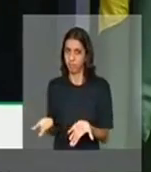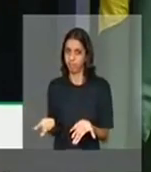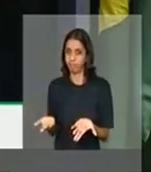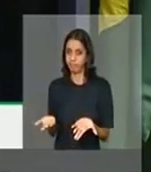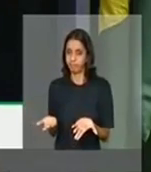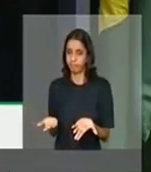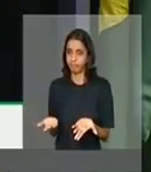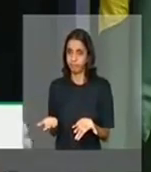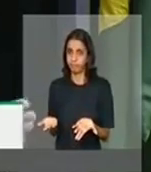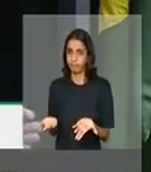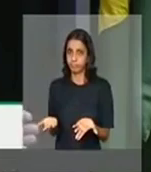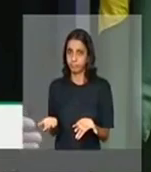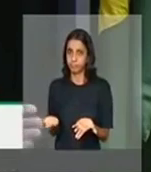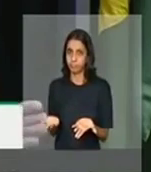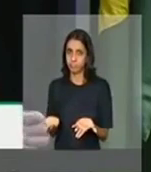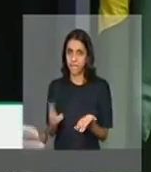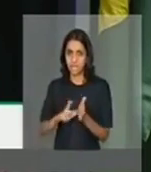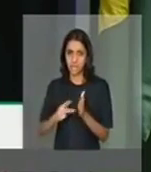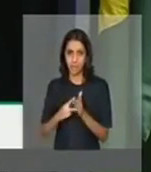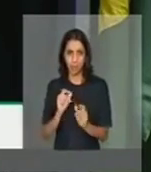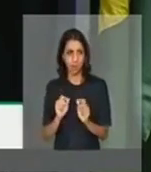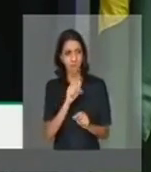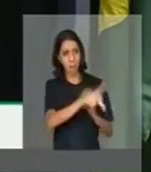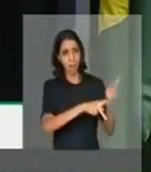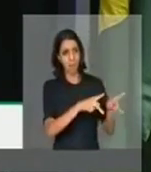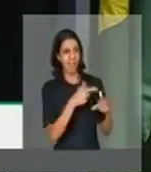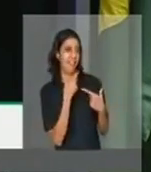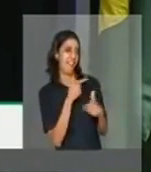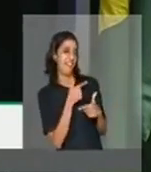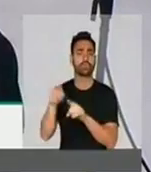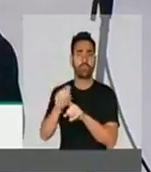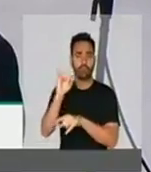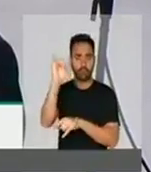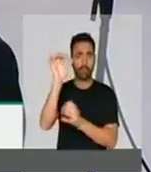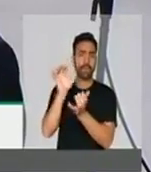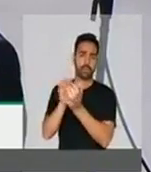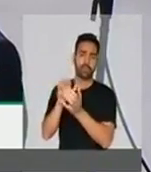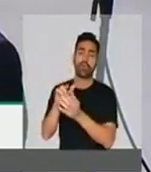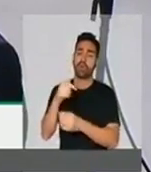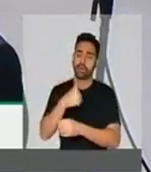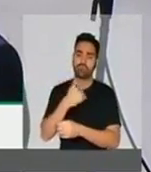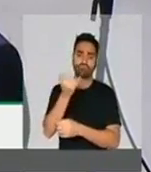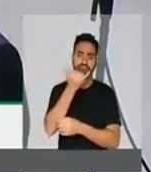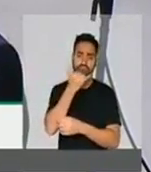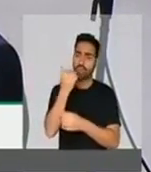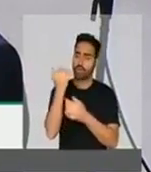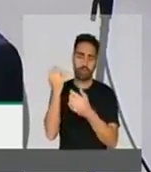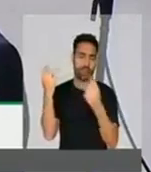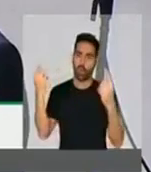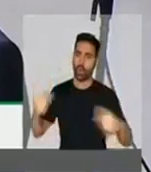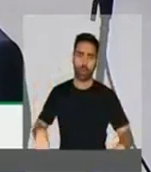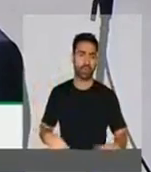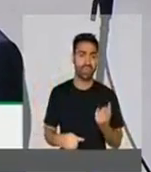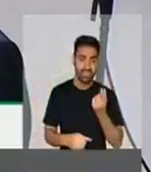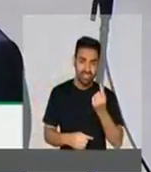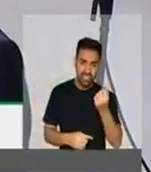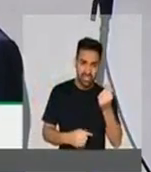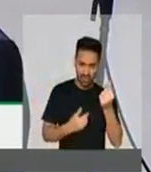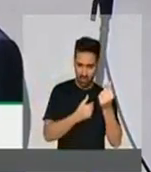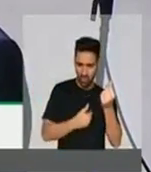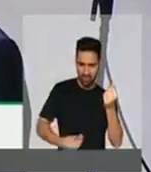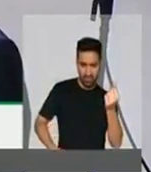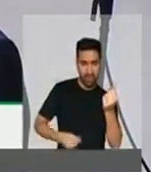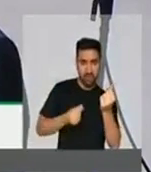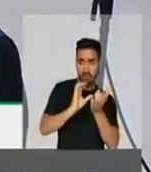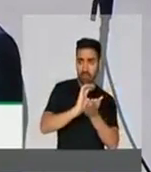É querer rir dos brasileiros que nesse momento passam por dificuldade. Eu sou contra fundo público para